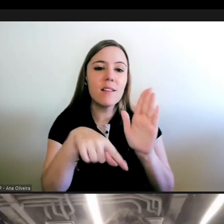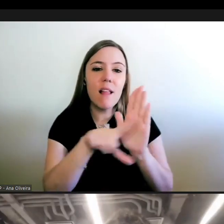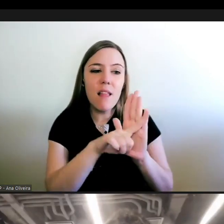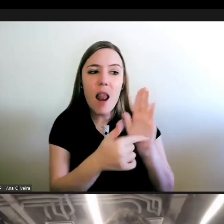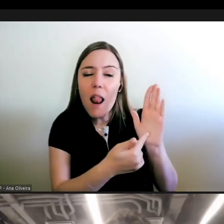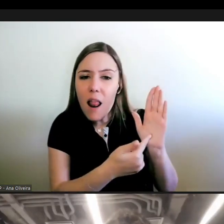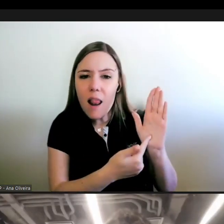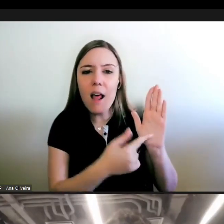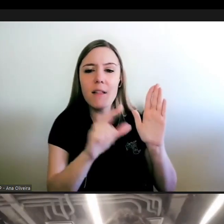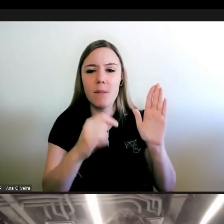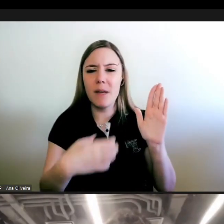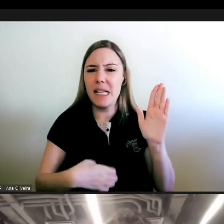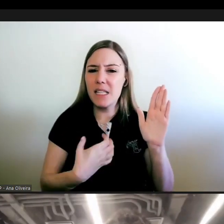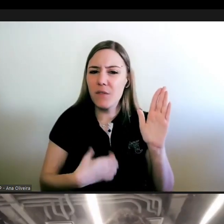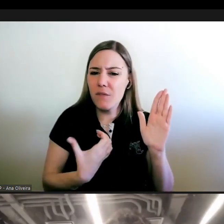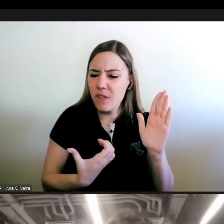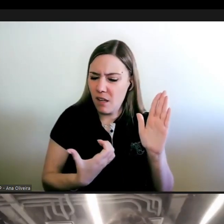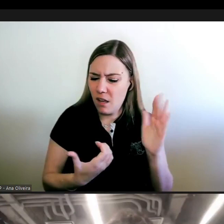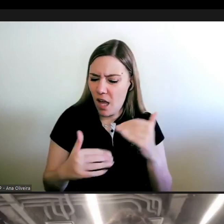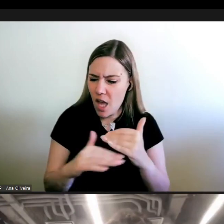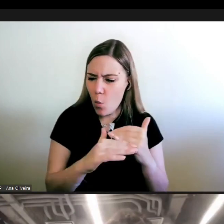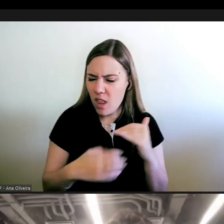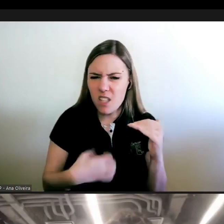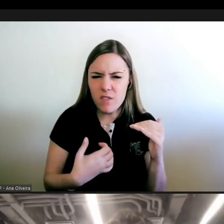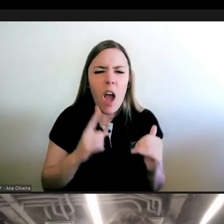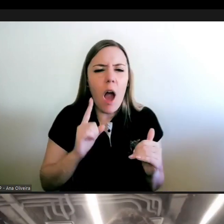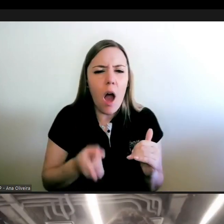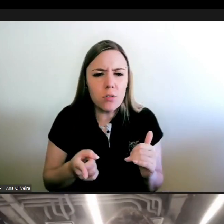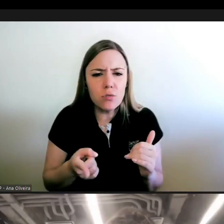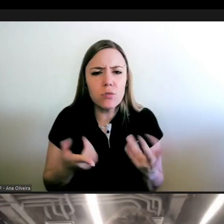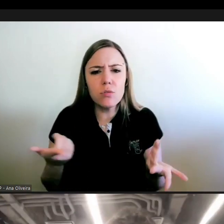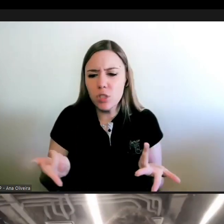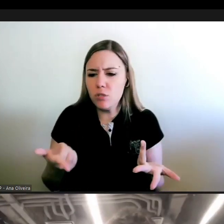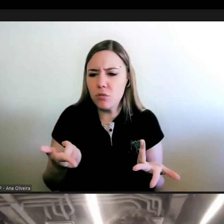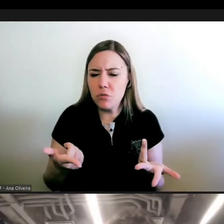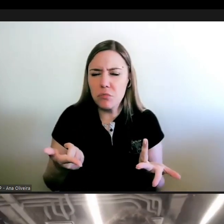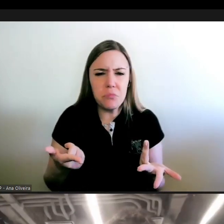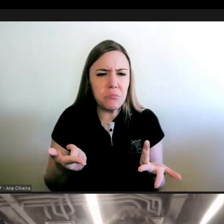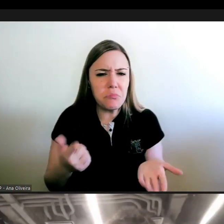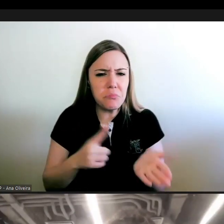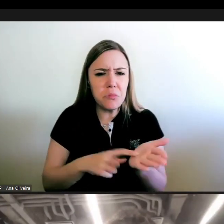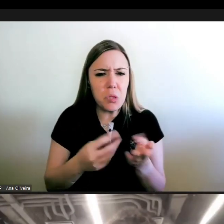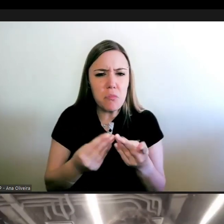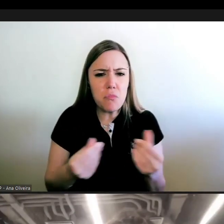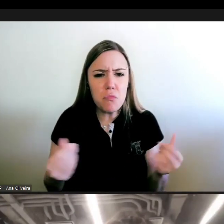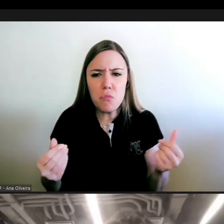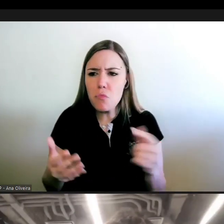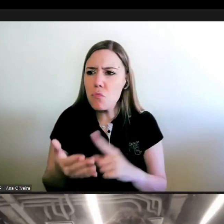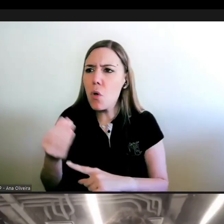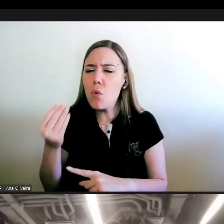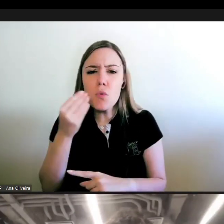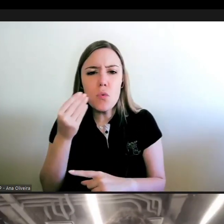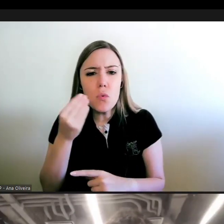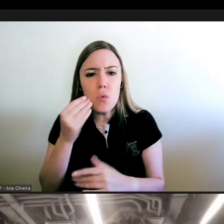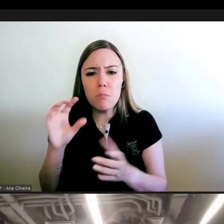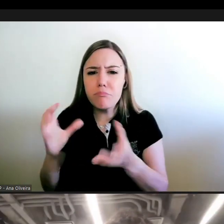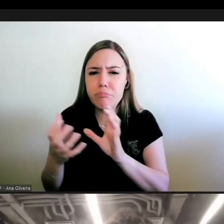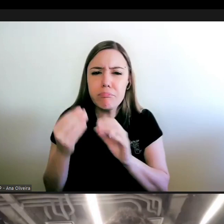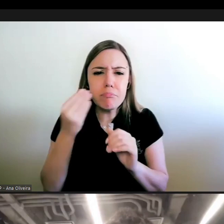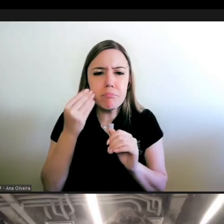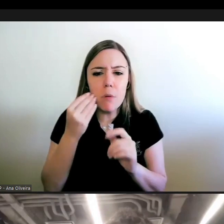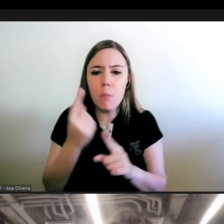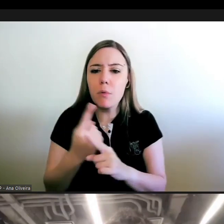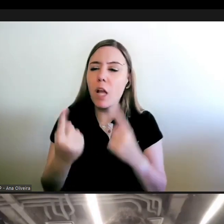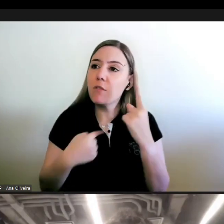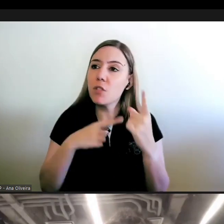que significa isto da igualdade e isto da sustentabilidade, porque muitas vezes ficamos muito pelo pensamento